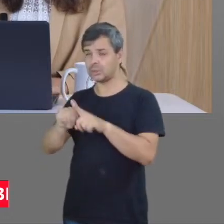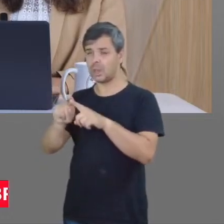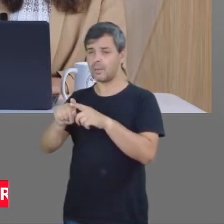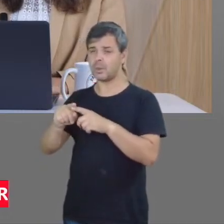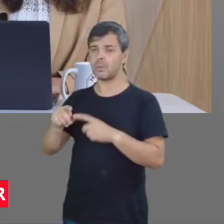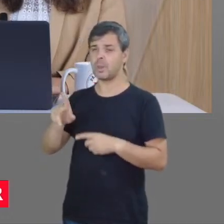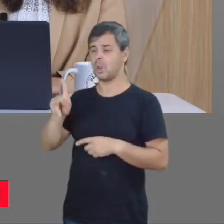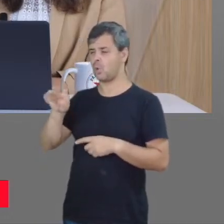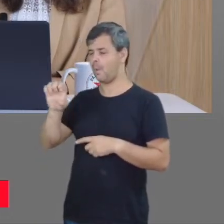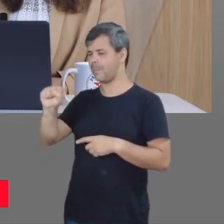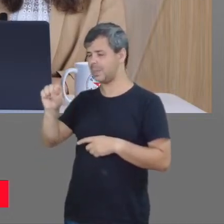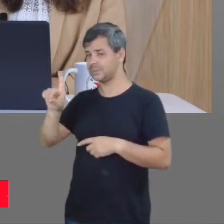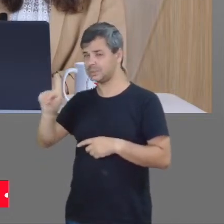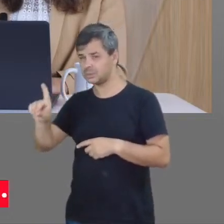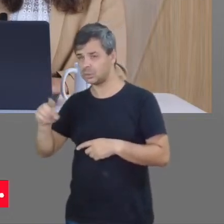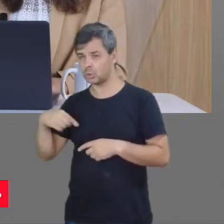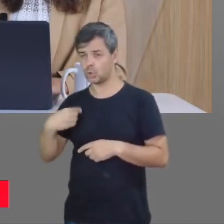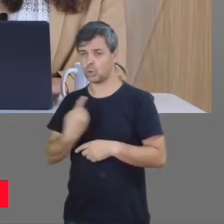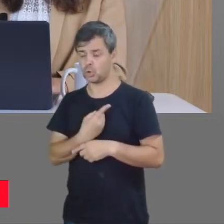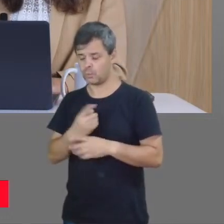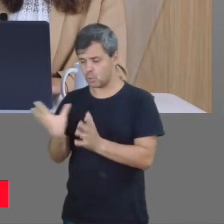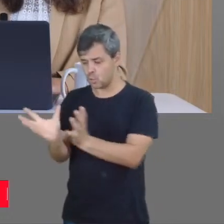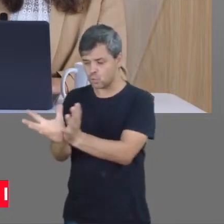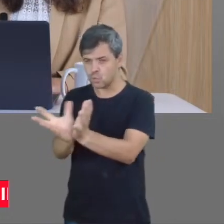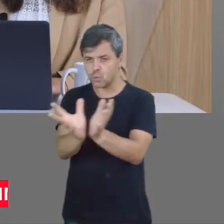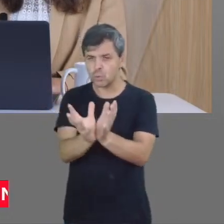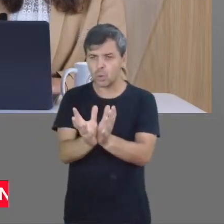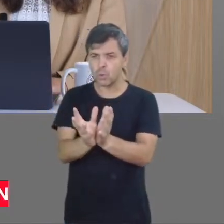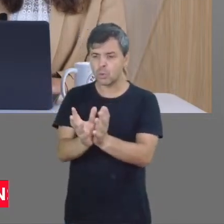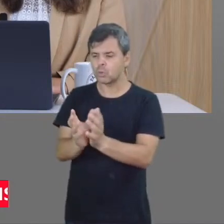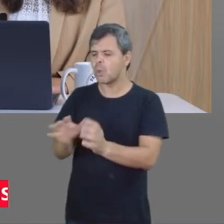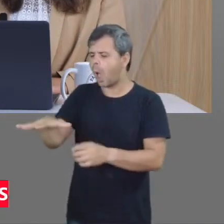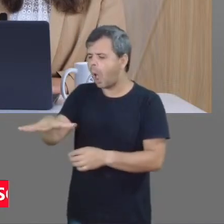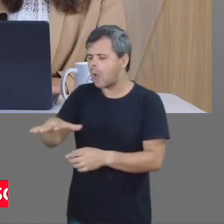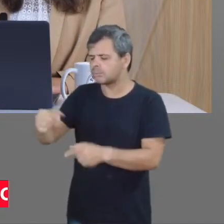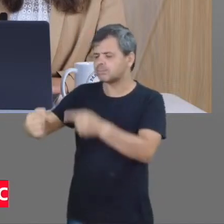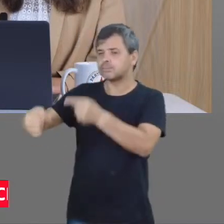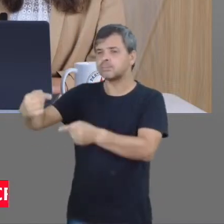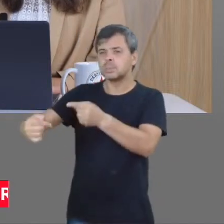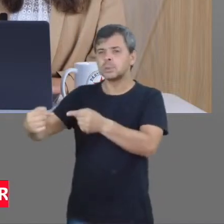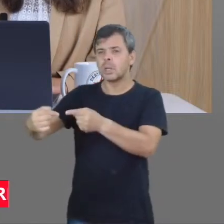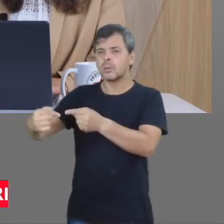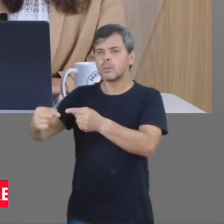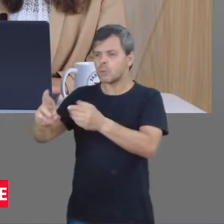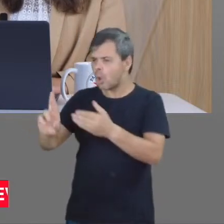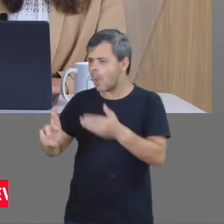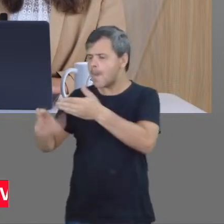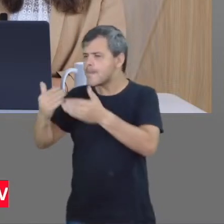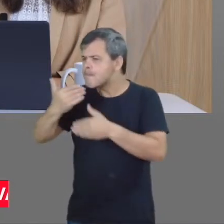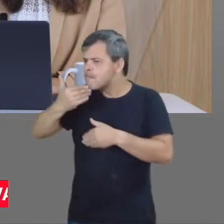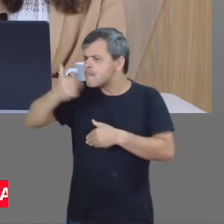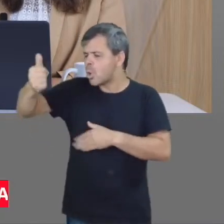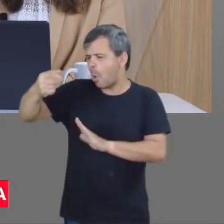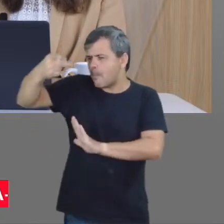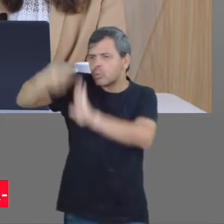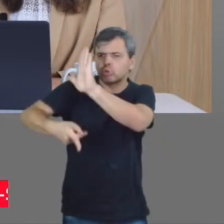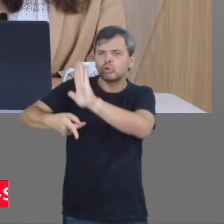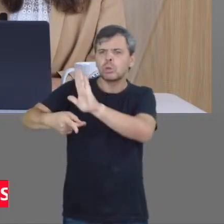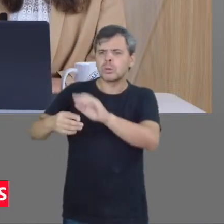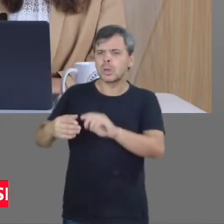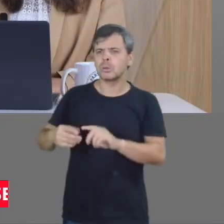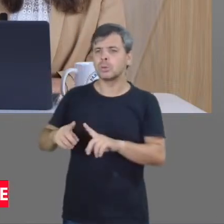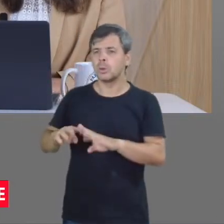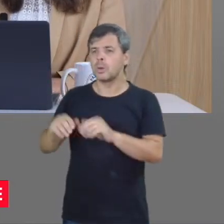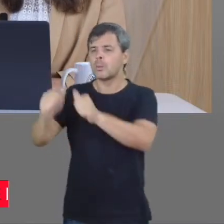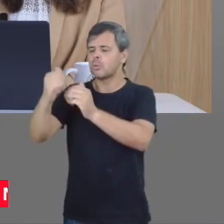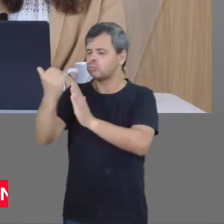o PSD, e nós estamos formando um grupo, um campo político capaz de apresentar o melhor programa, o melhor